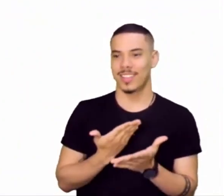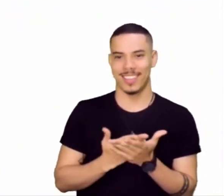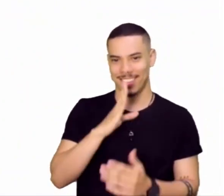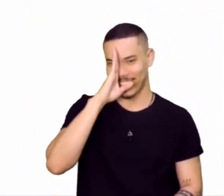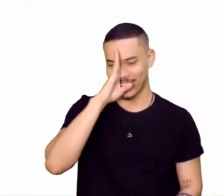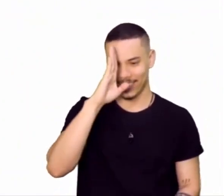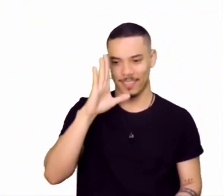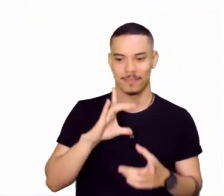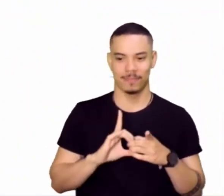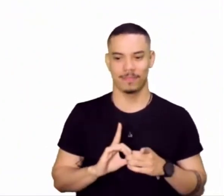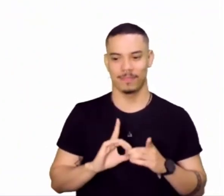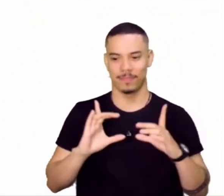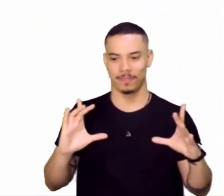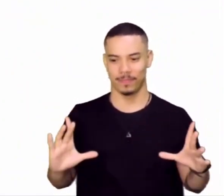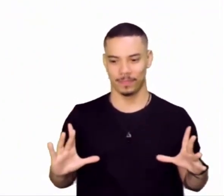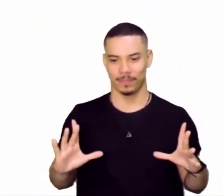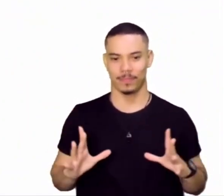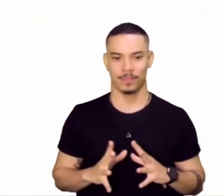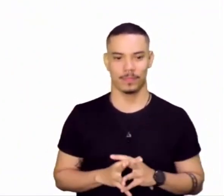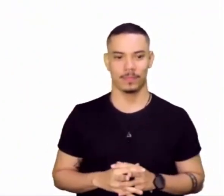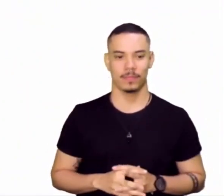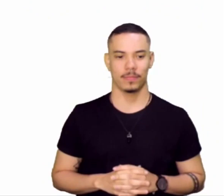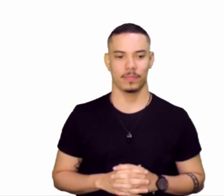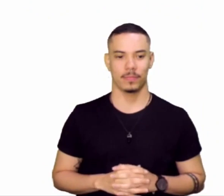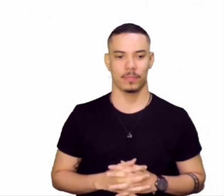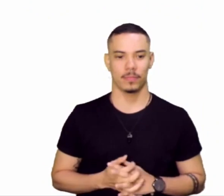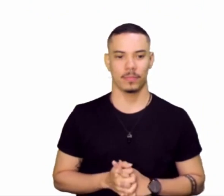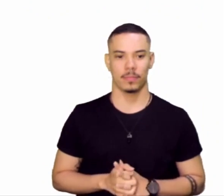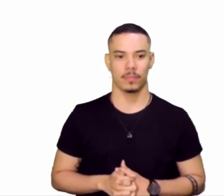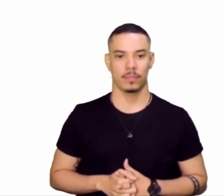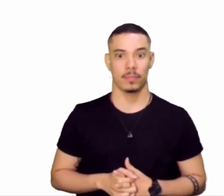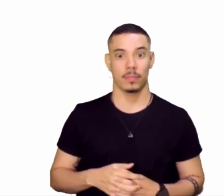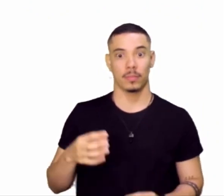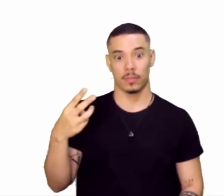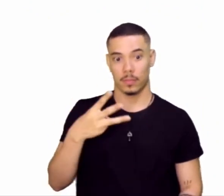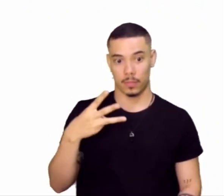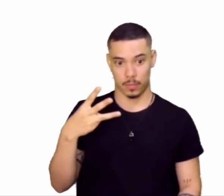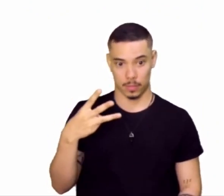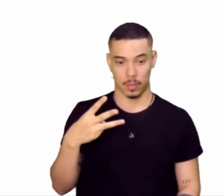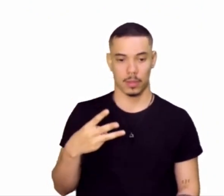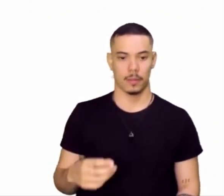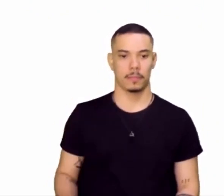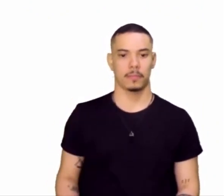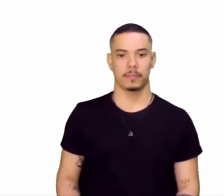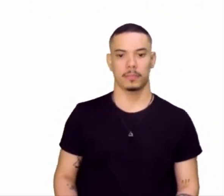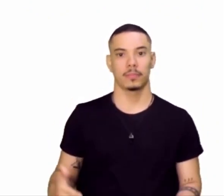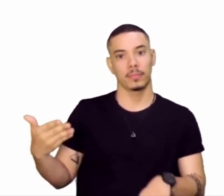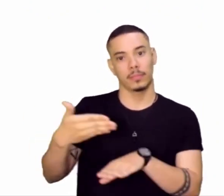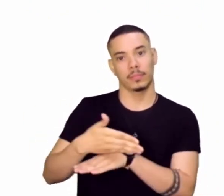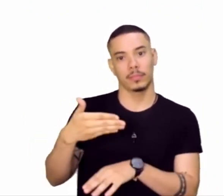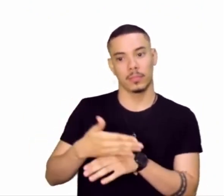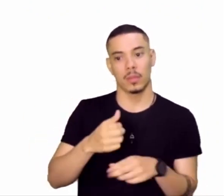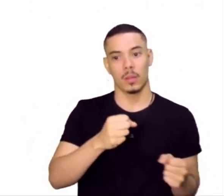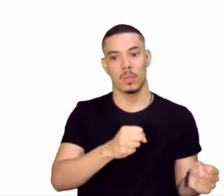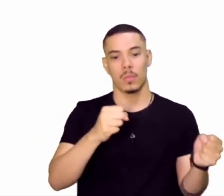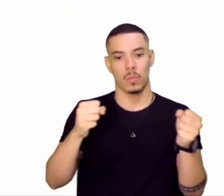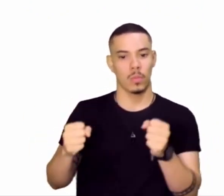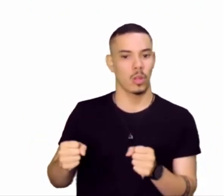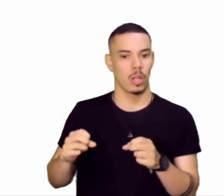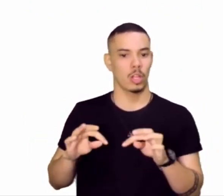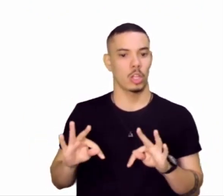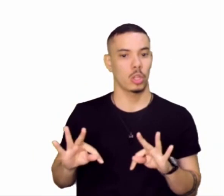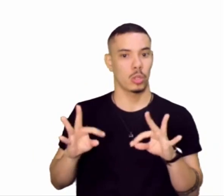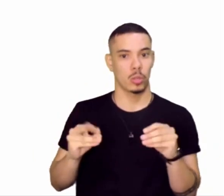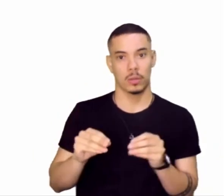né? A terceira, participação no poder, gente. Significava que todos os cidadãos, né, eles tinham o